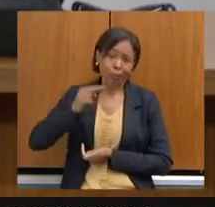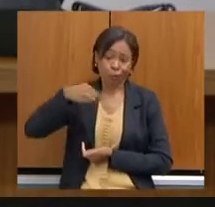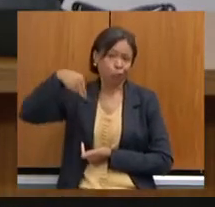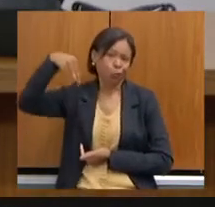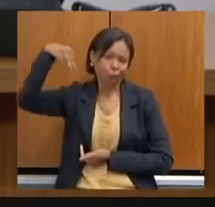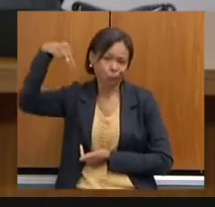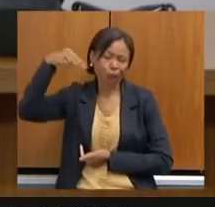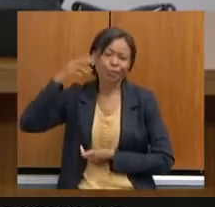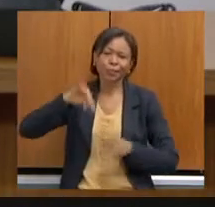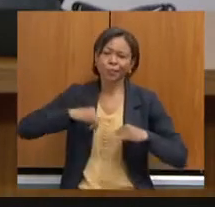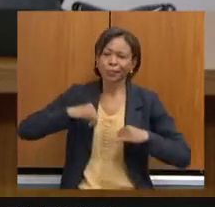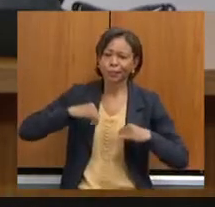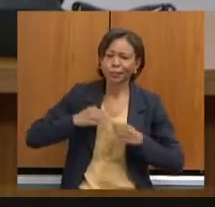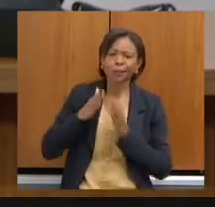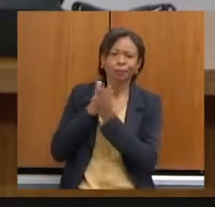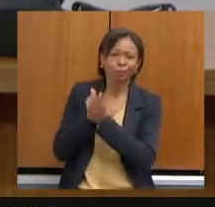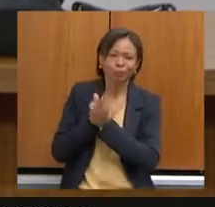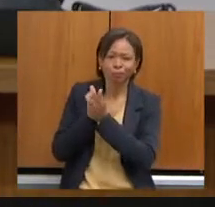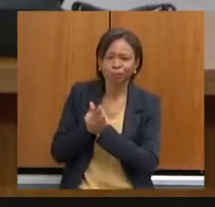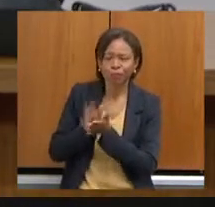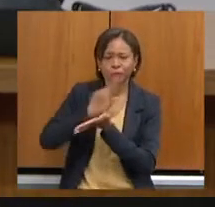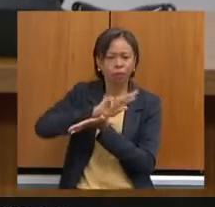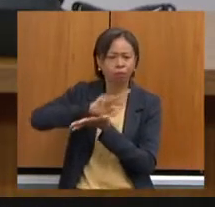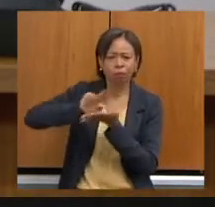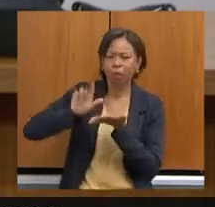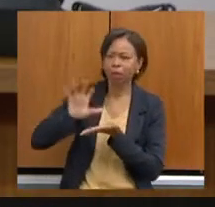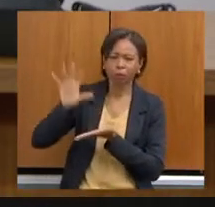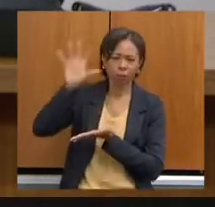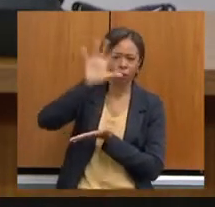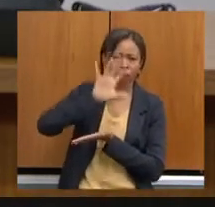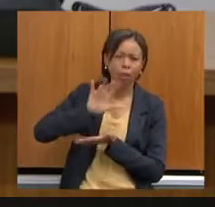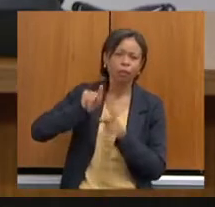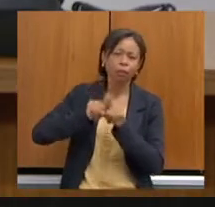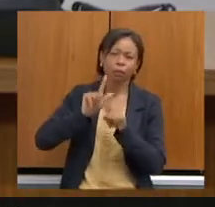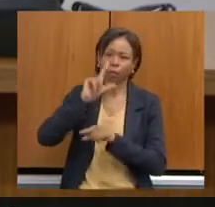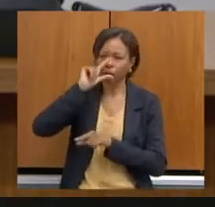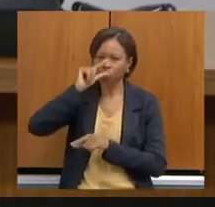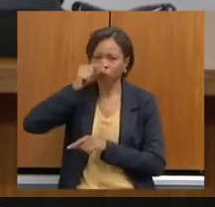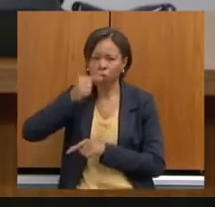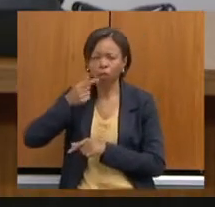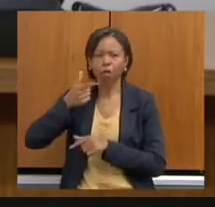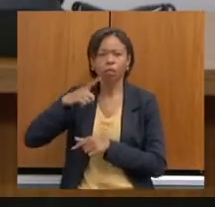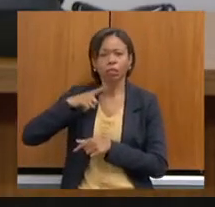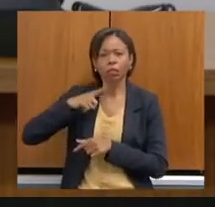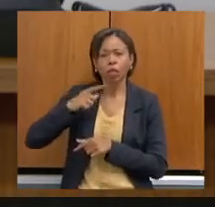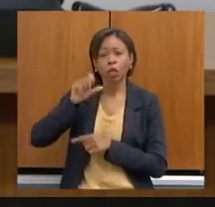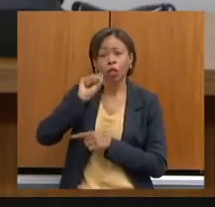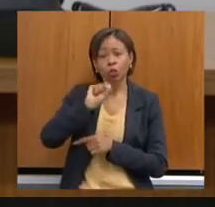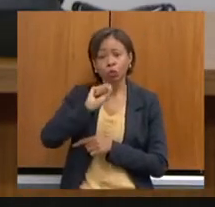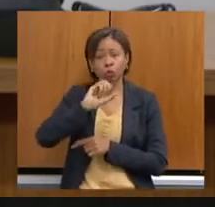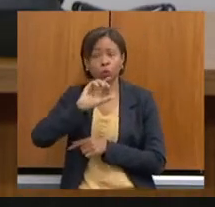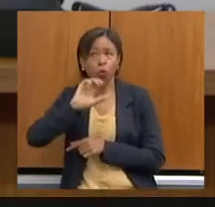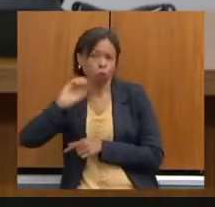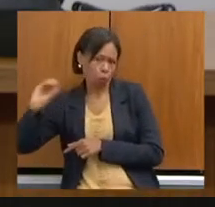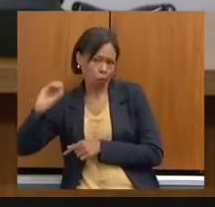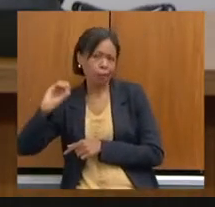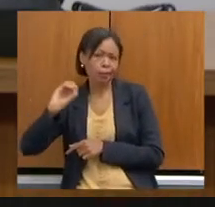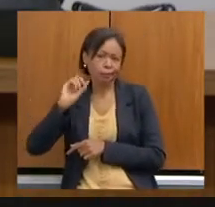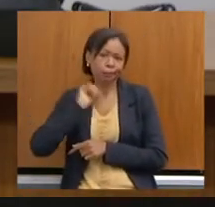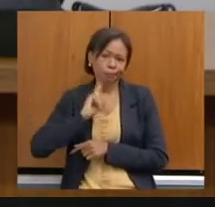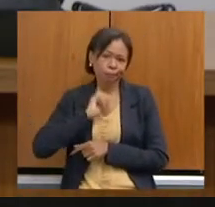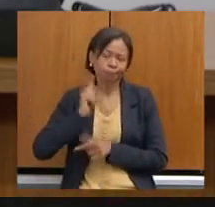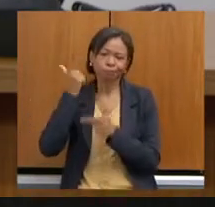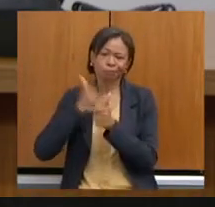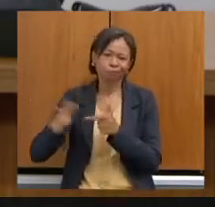norte de Minas Vale do Jequitinhonha Nós também temos outras regiões como Triângulo Mineiro e o Sudoeste de Minas enfrentando